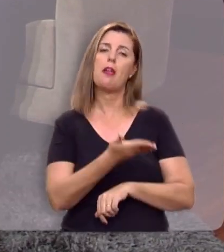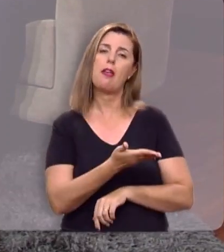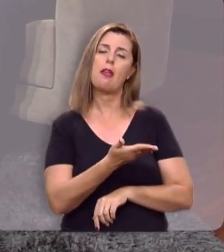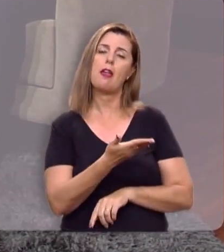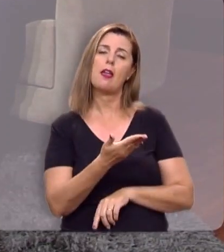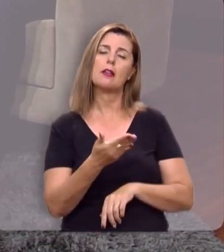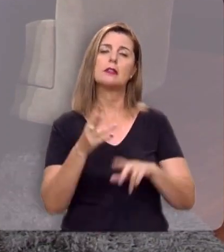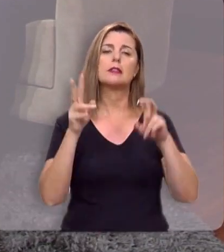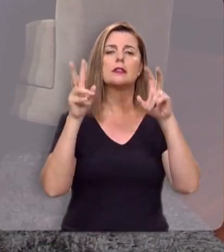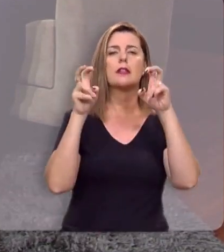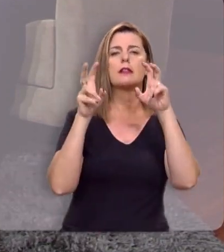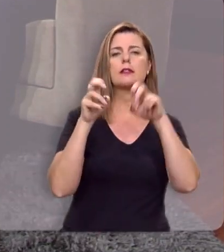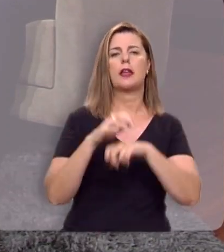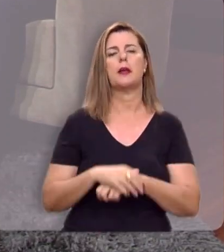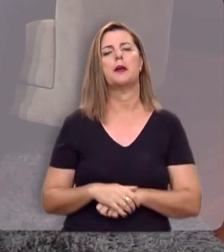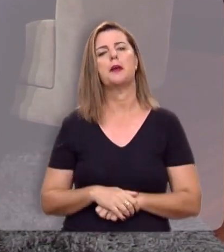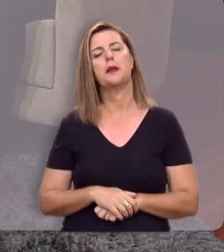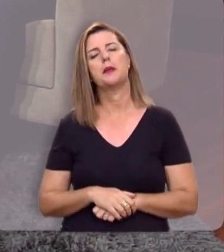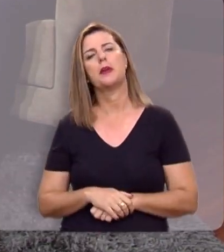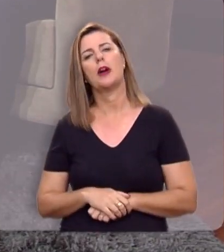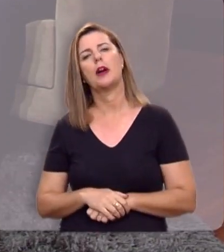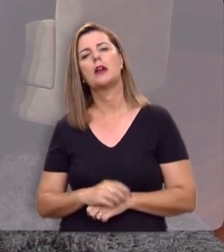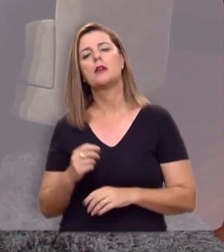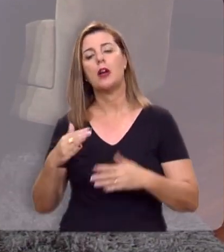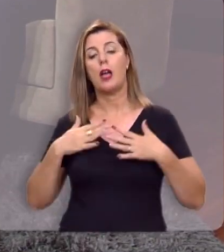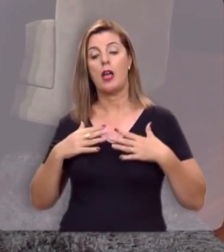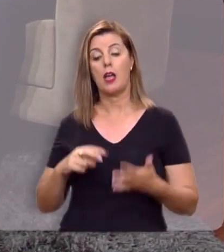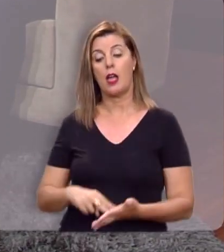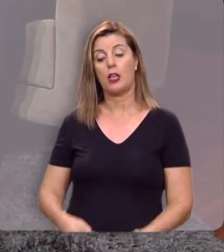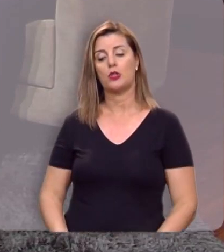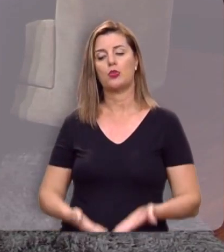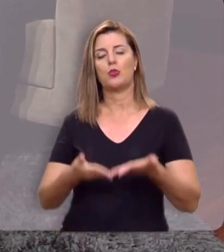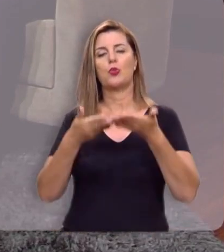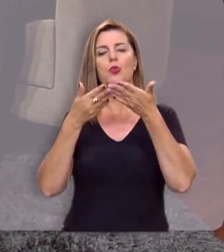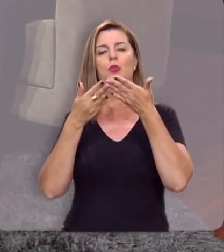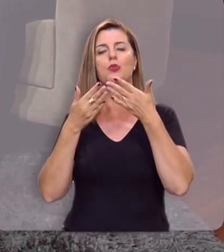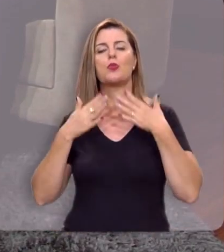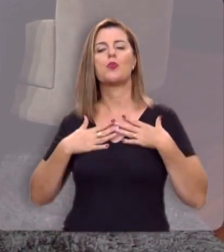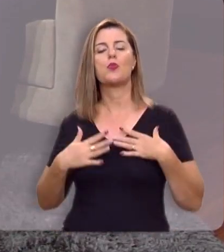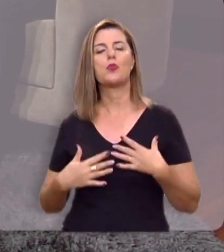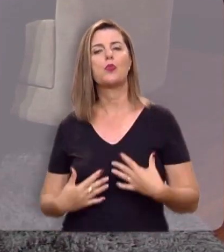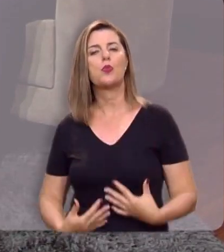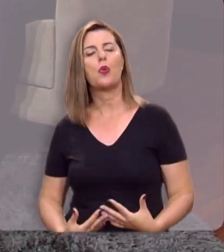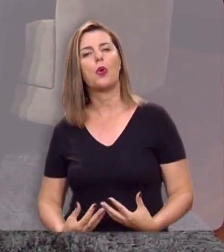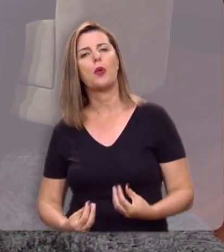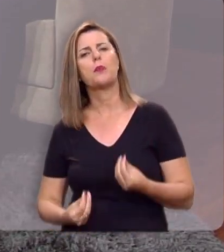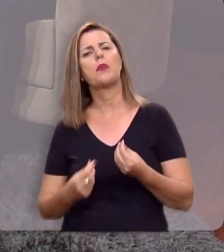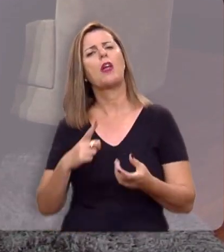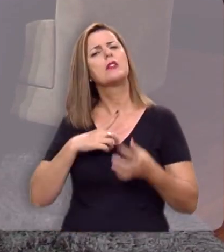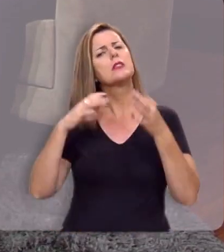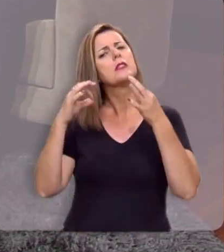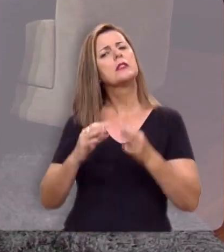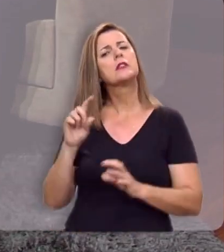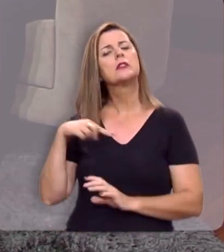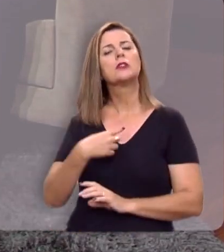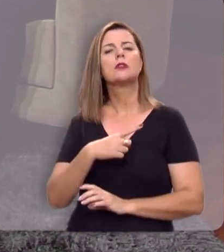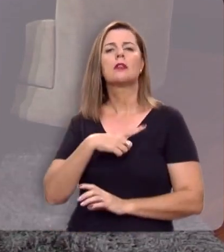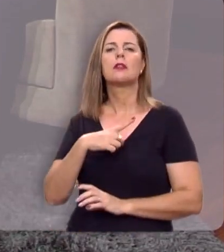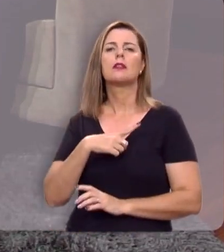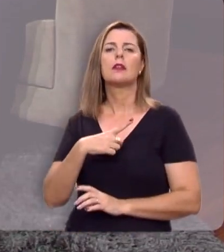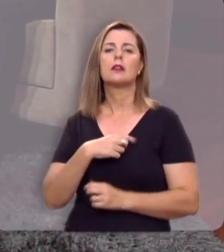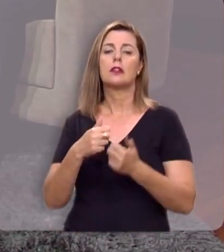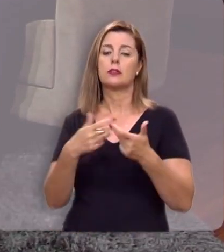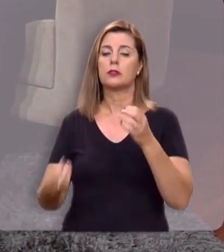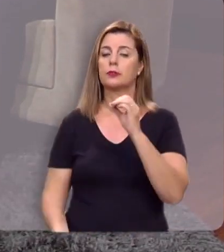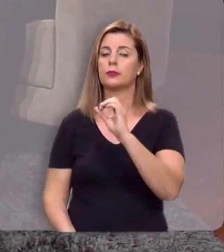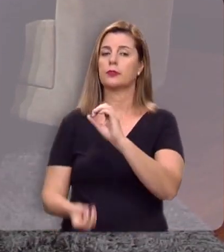pouquinho exatamente sobre isso, sobre a ressurreição do corpo e a convicção que nós temos daquilo